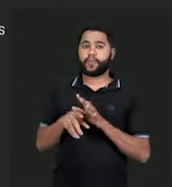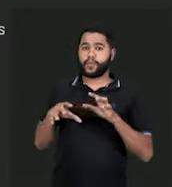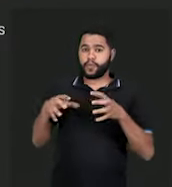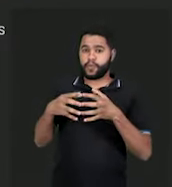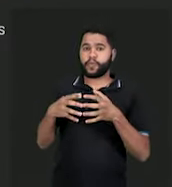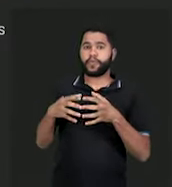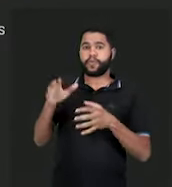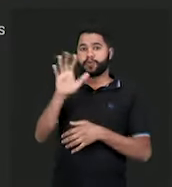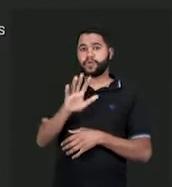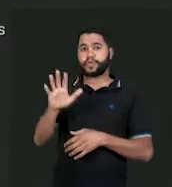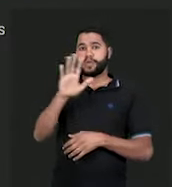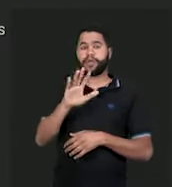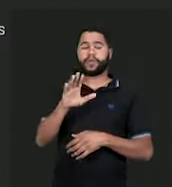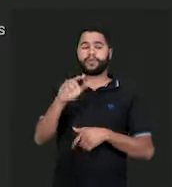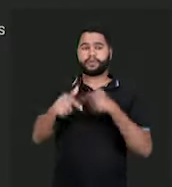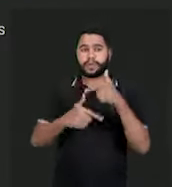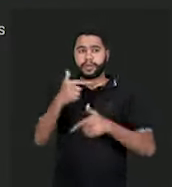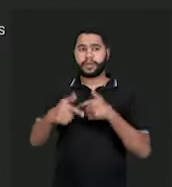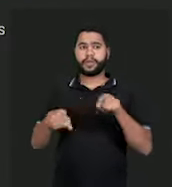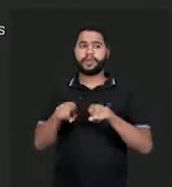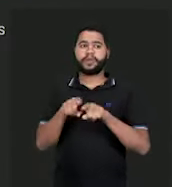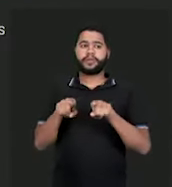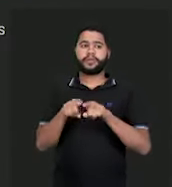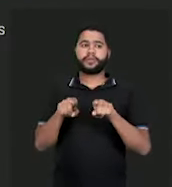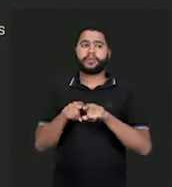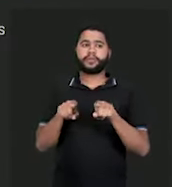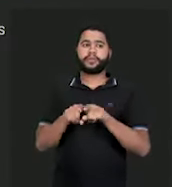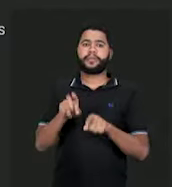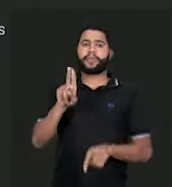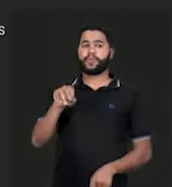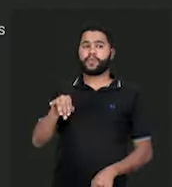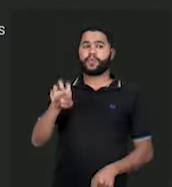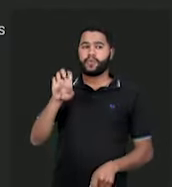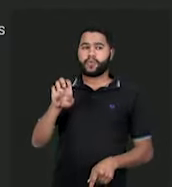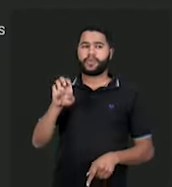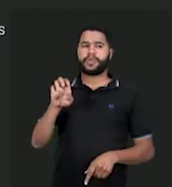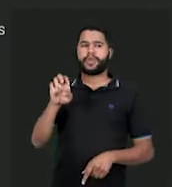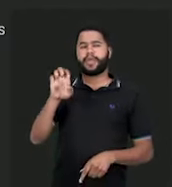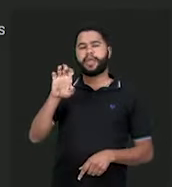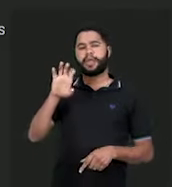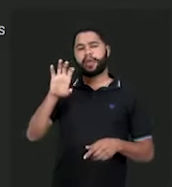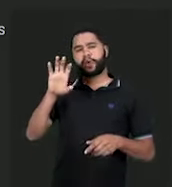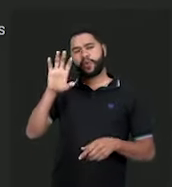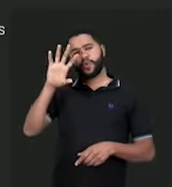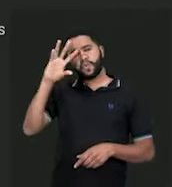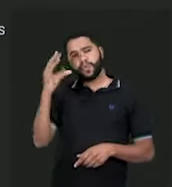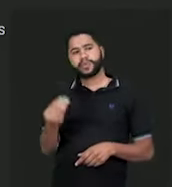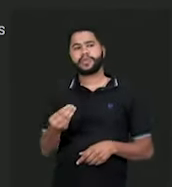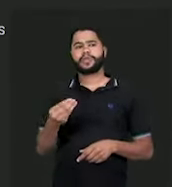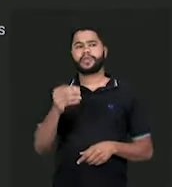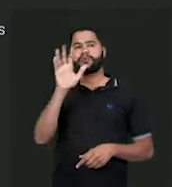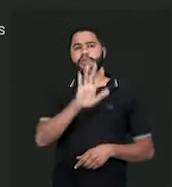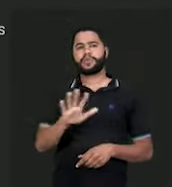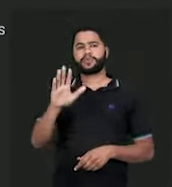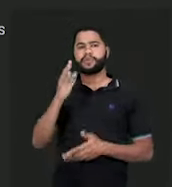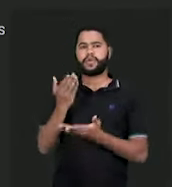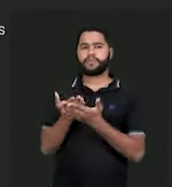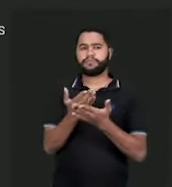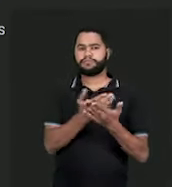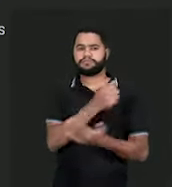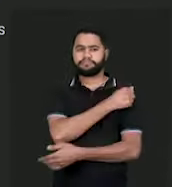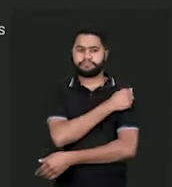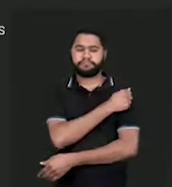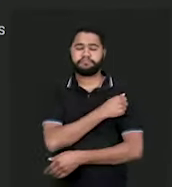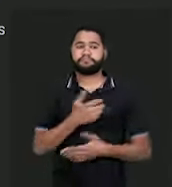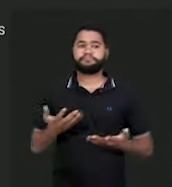União Nacional dos Estudantes, né, a chamada CGT e a UNE, pressionando o governo, insatisfeitos com o governo,